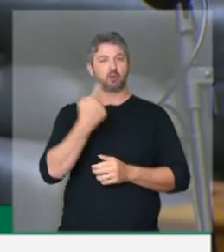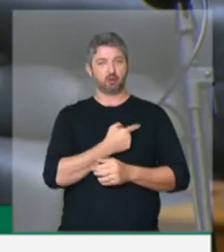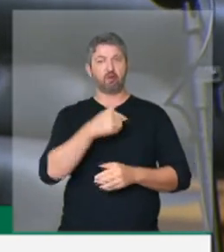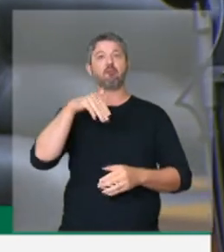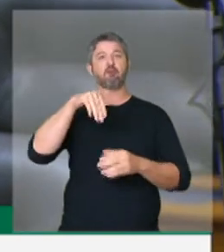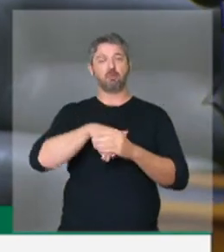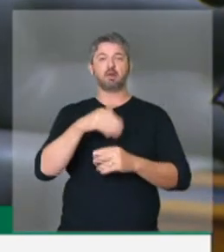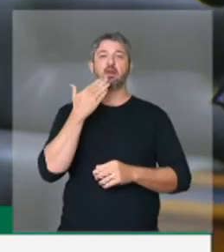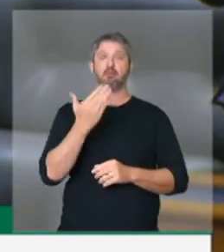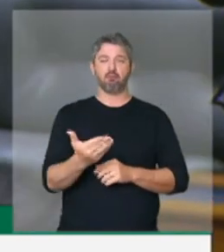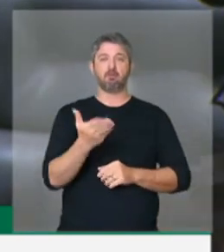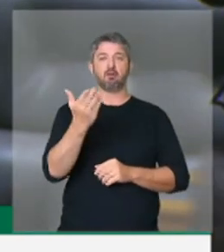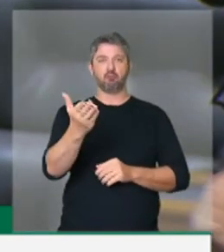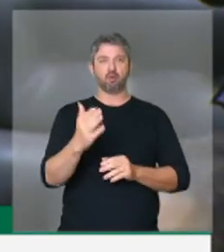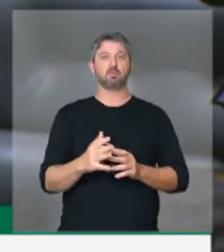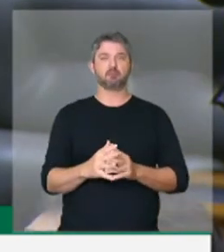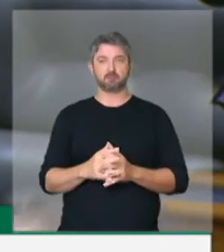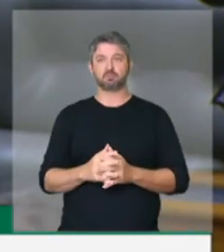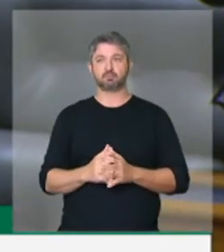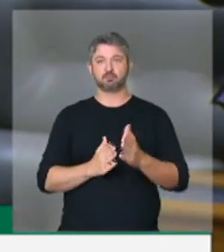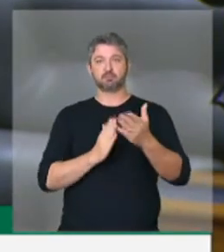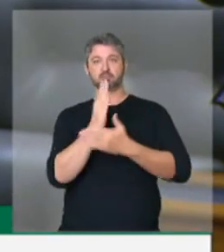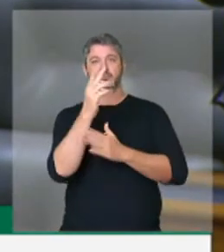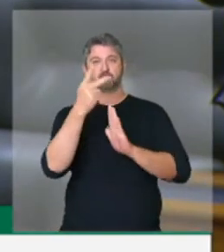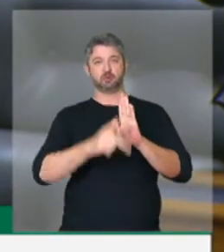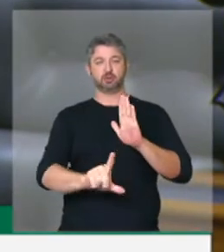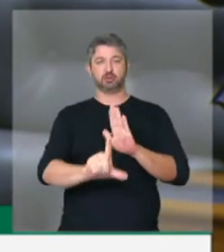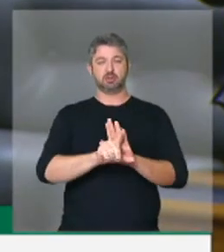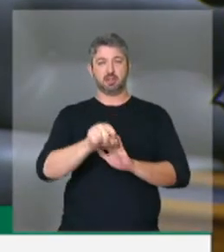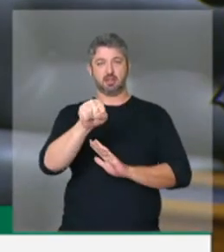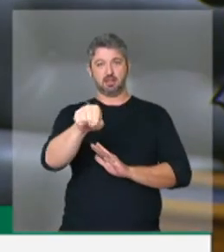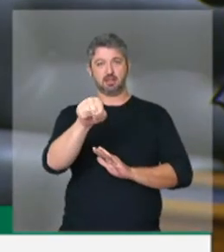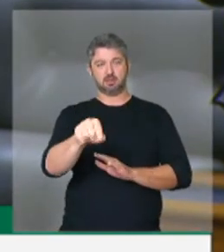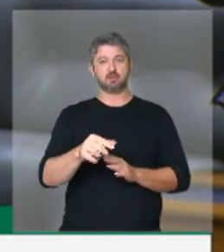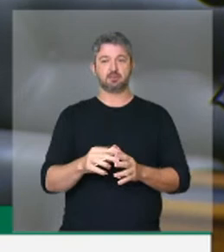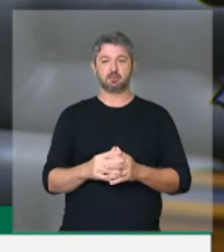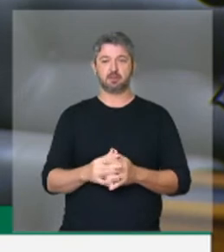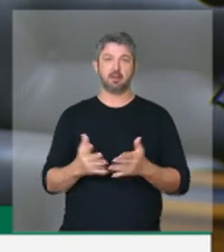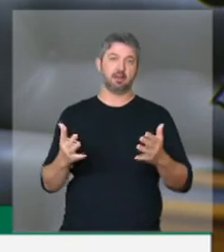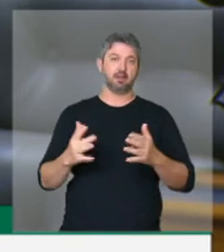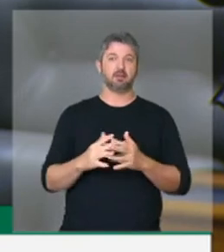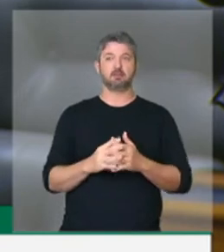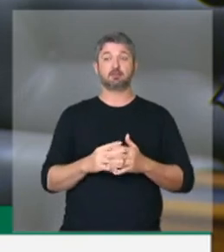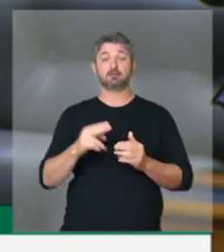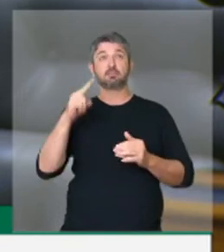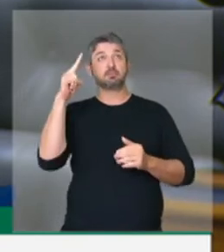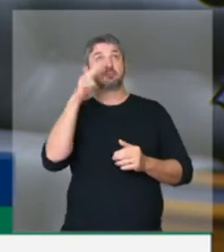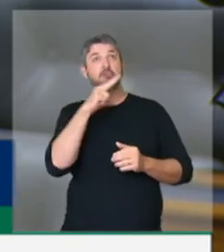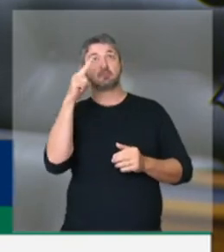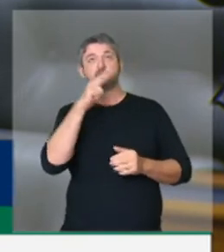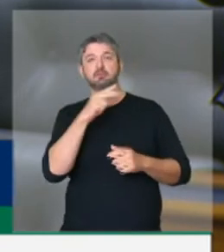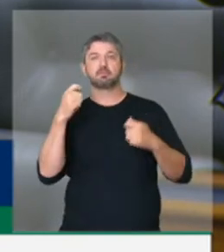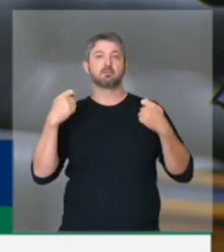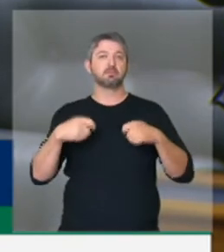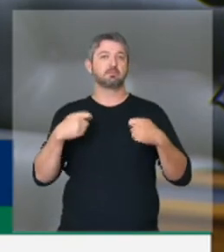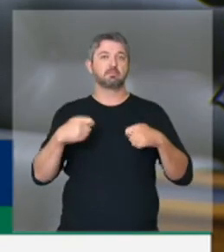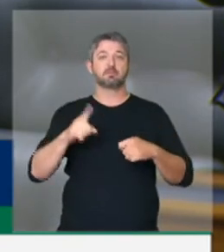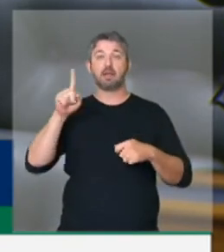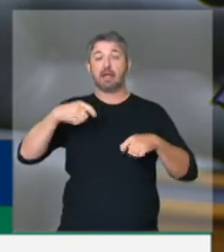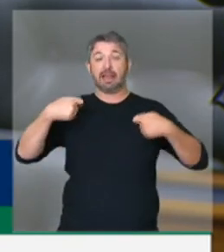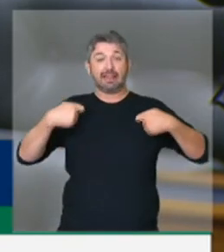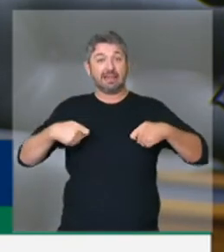votaremos aí favoráveis à aprovação desse texto, é urgente, é uma demanda